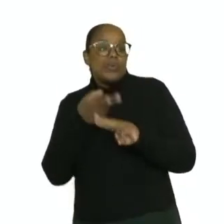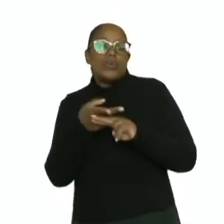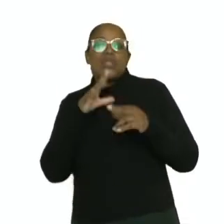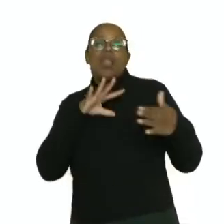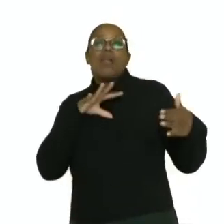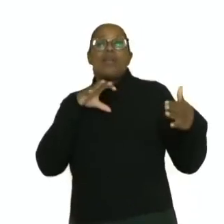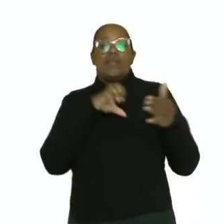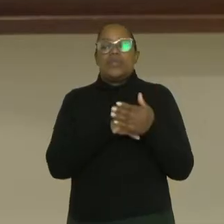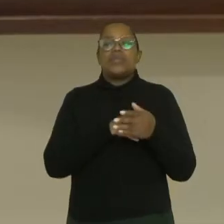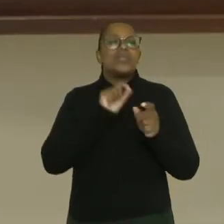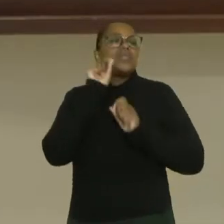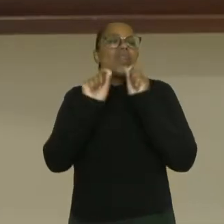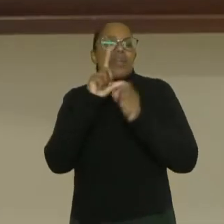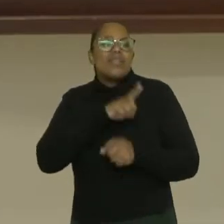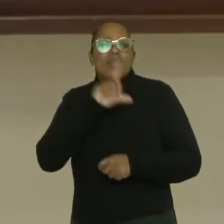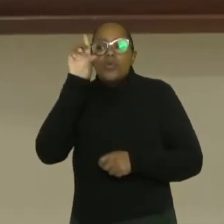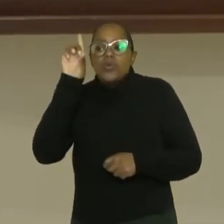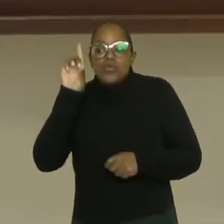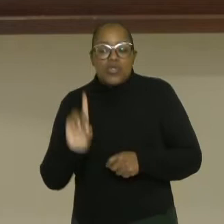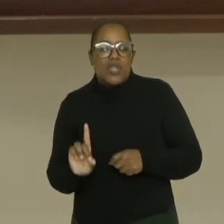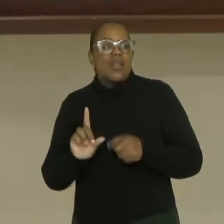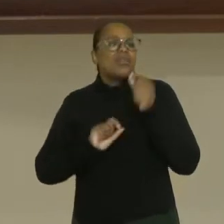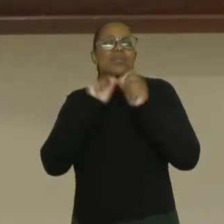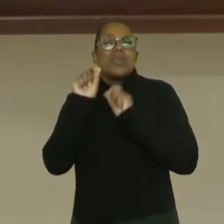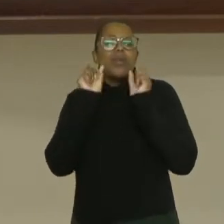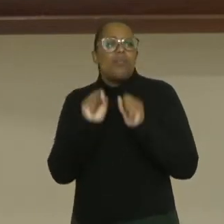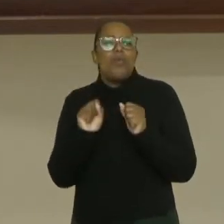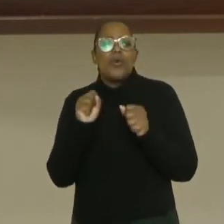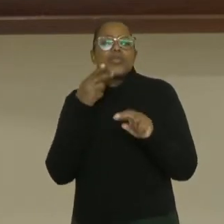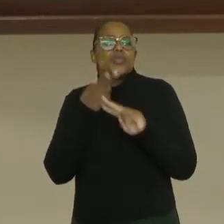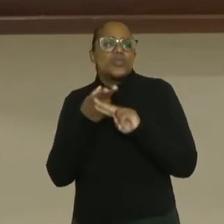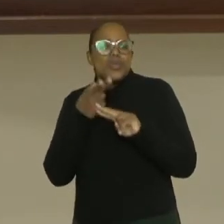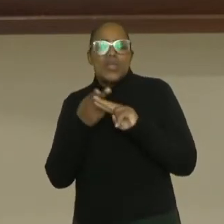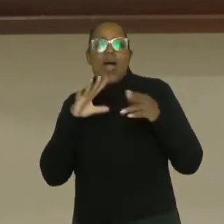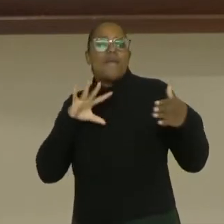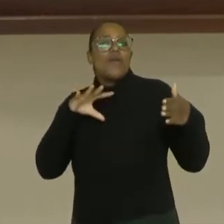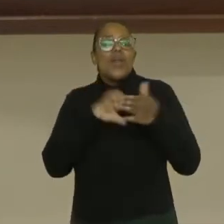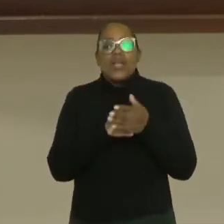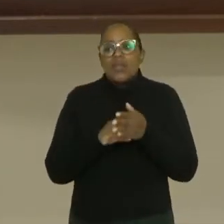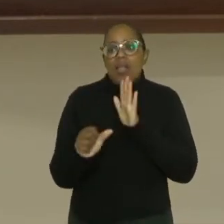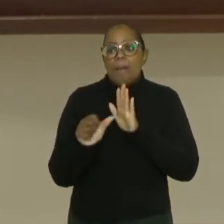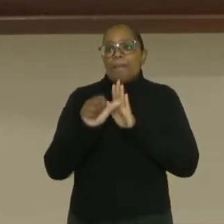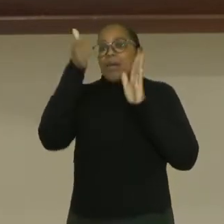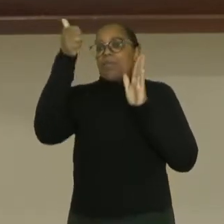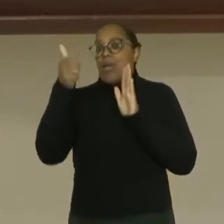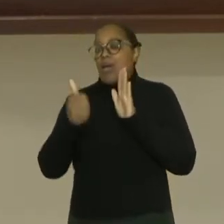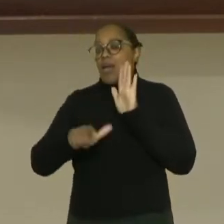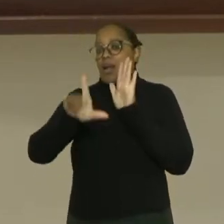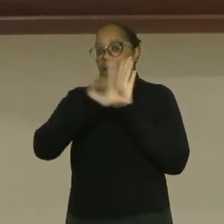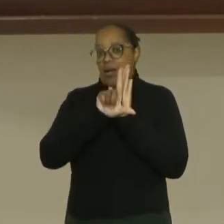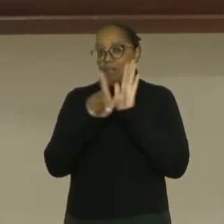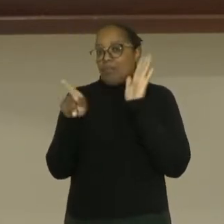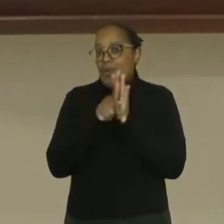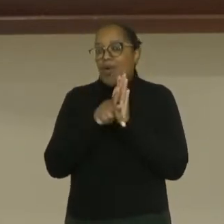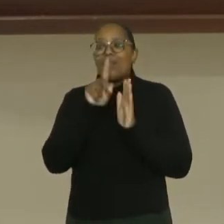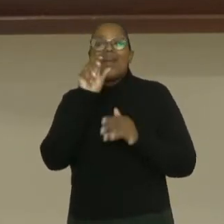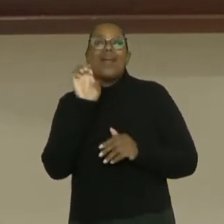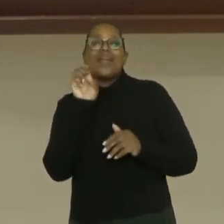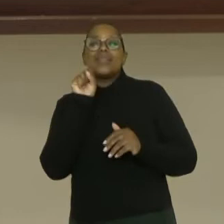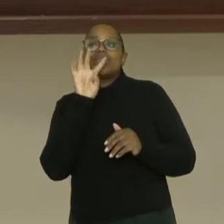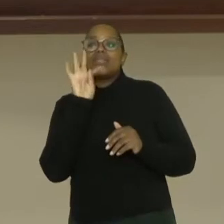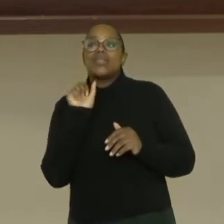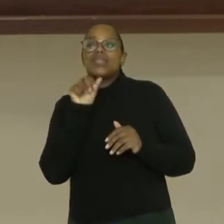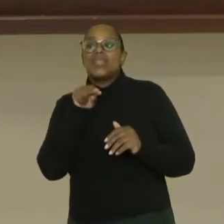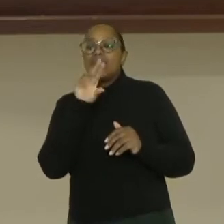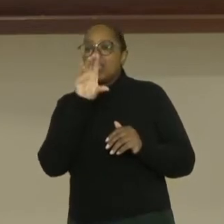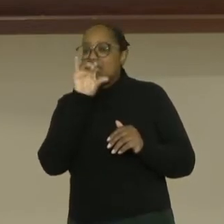que tem o direito, quem que pode usar essa violência em primeira instância é o Estado, e o Estado usa a